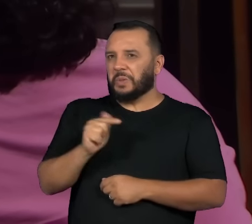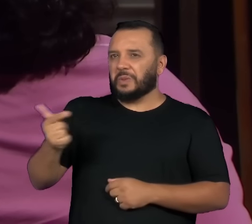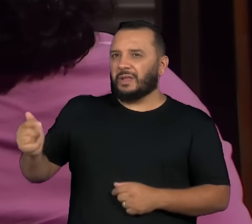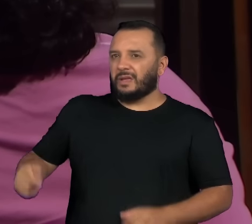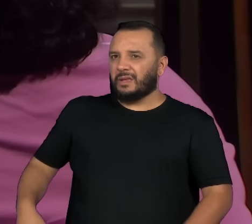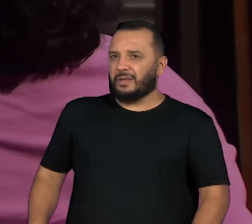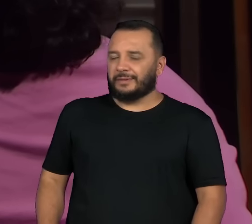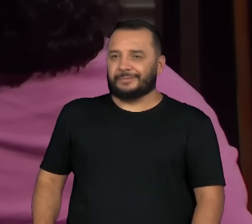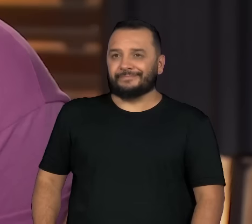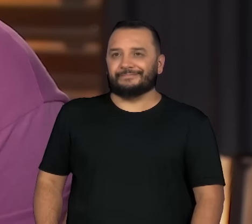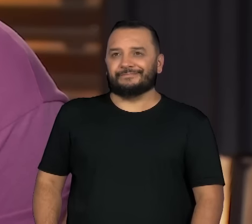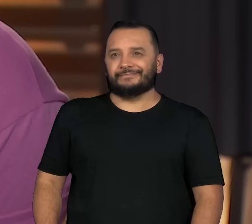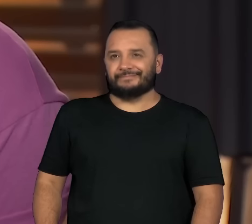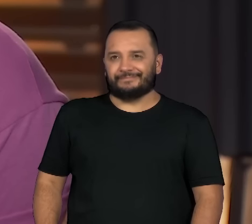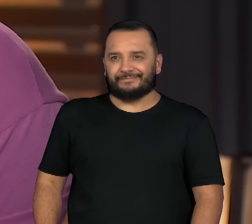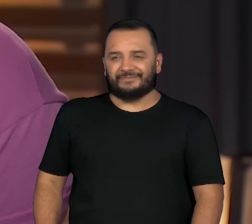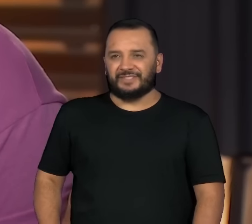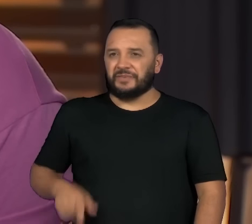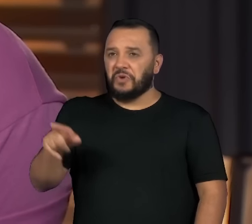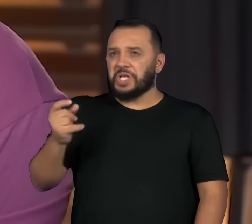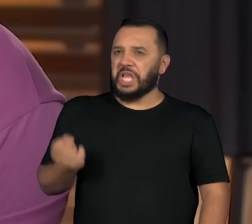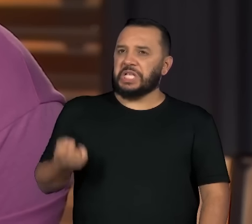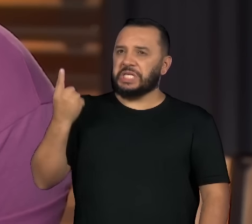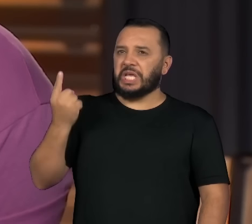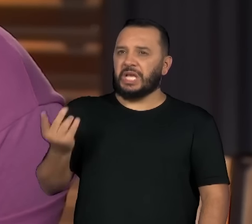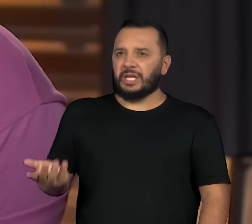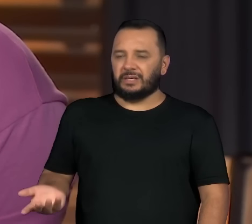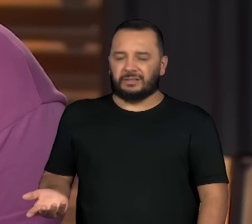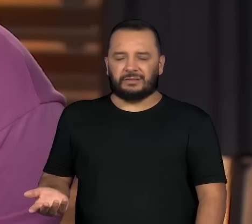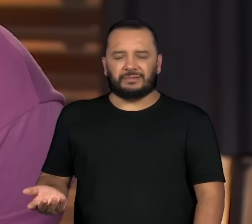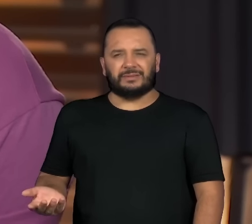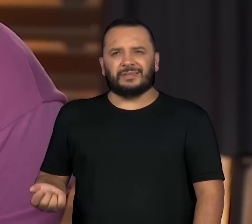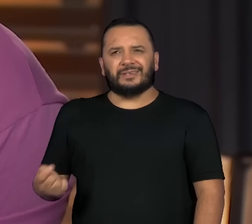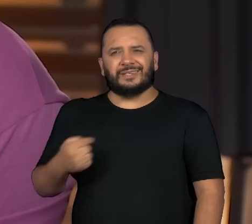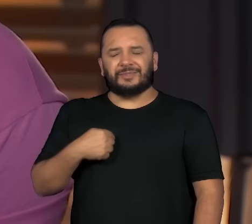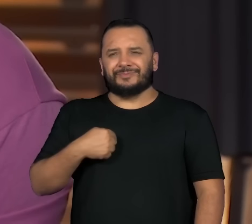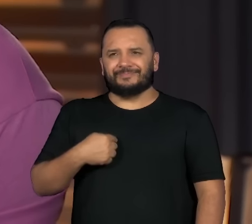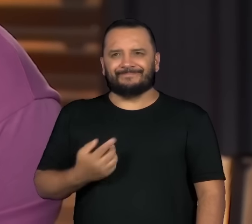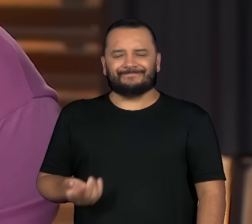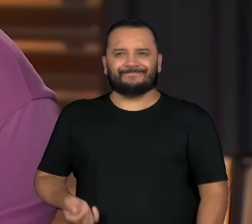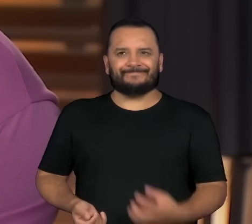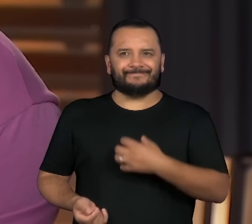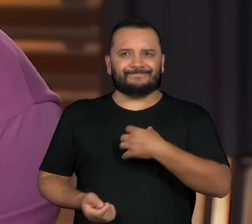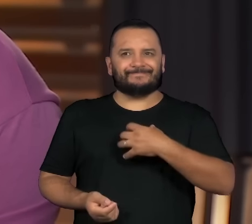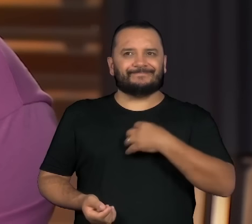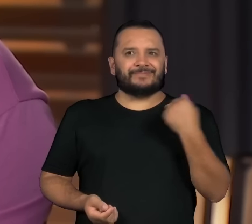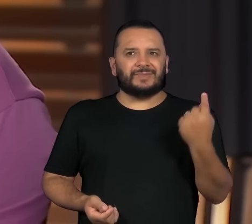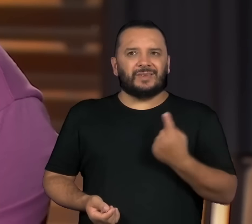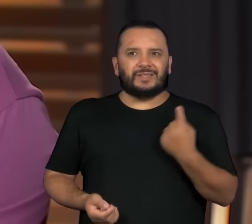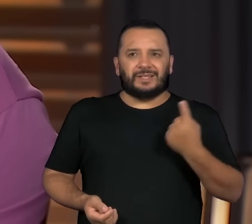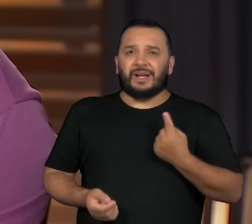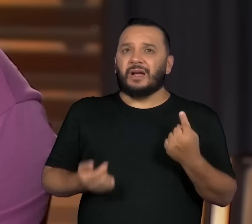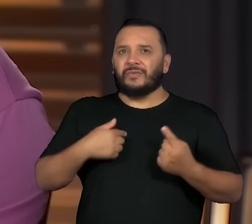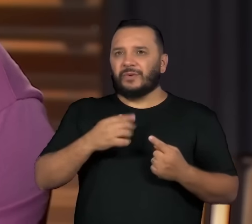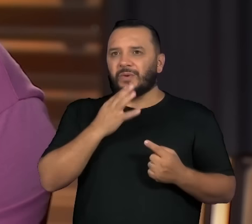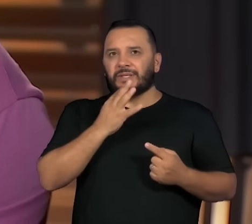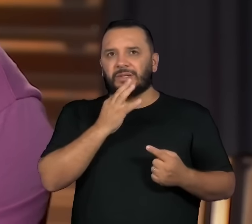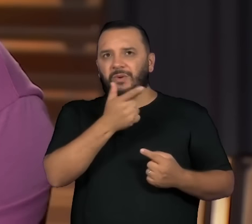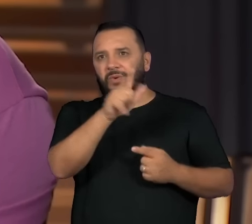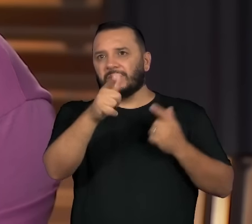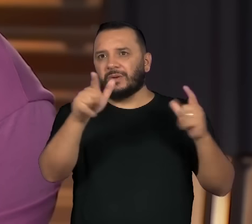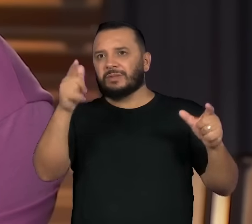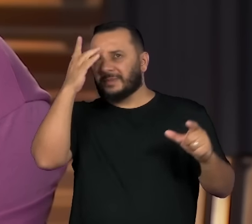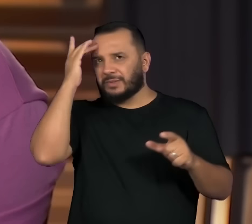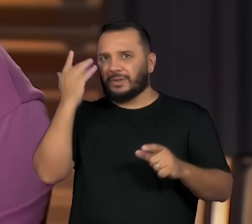aí, quando eu me sentia assim, eu me sentia muito só. E aí eu fui crescendo, fui conhecendo outras pessoas, fui vendo